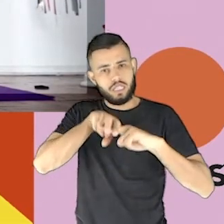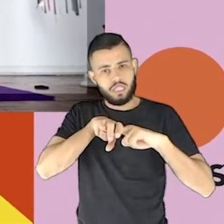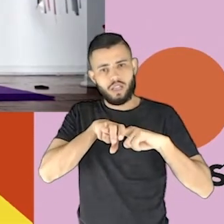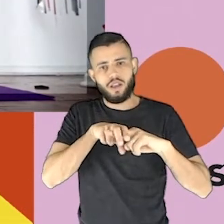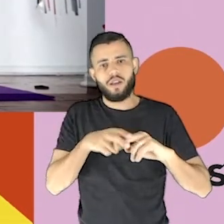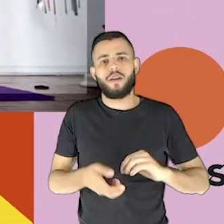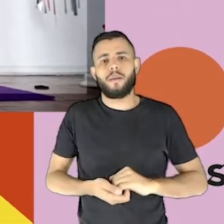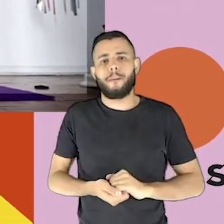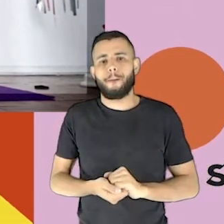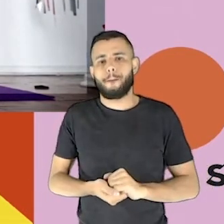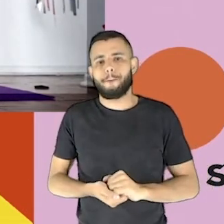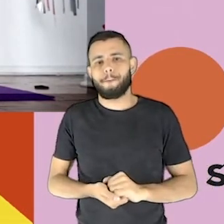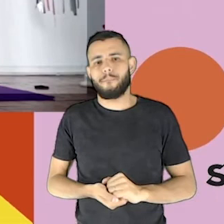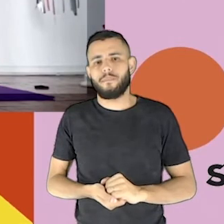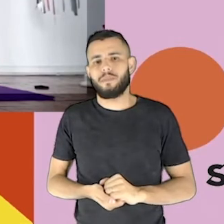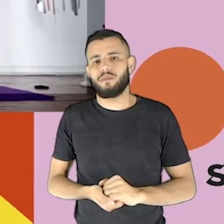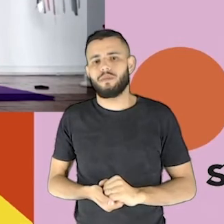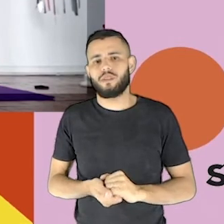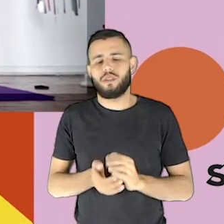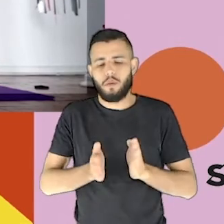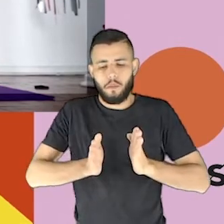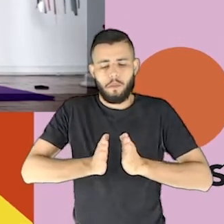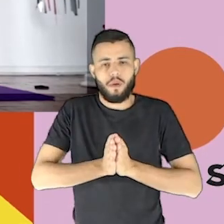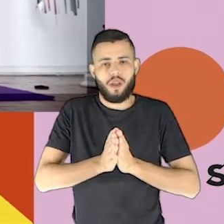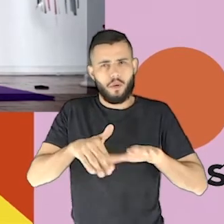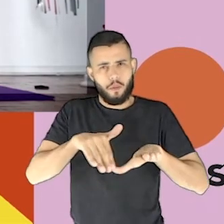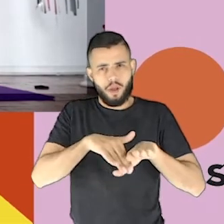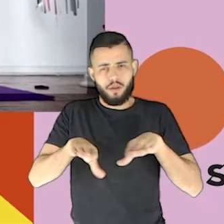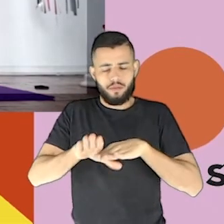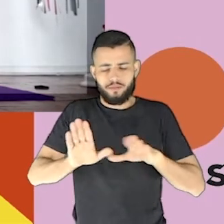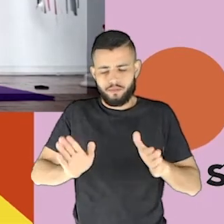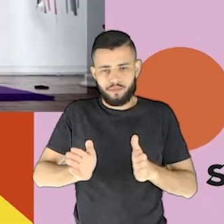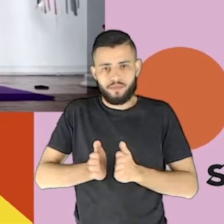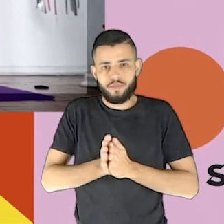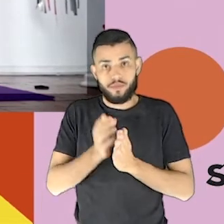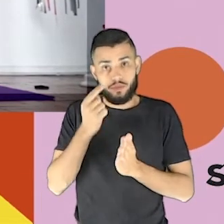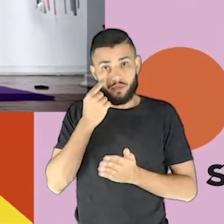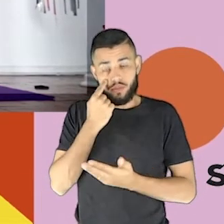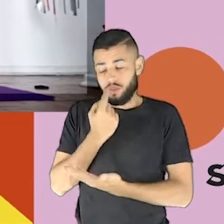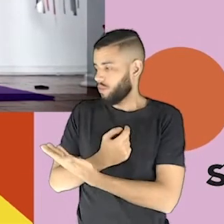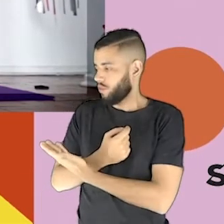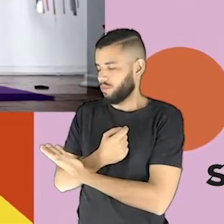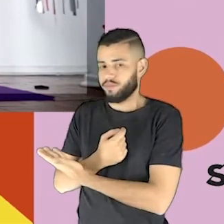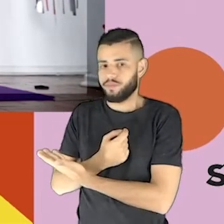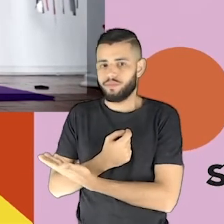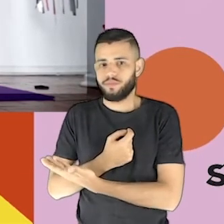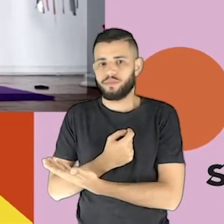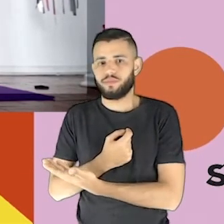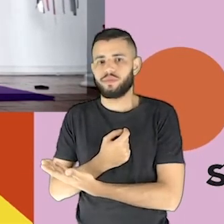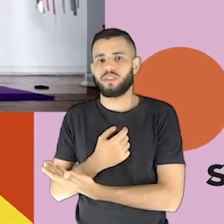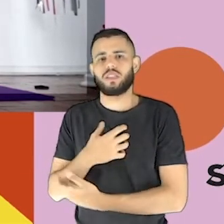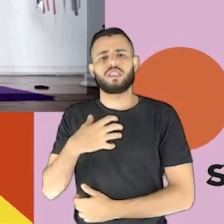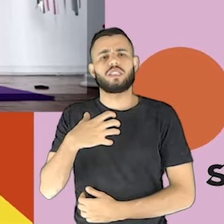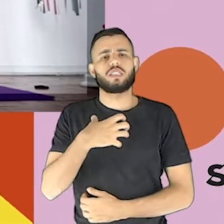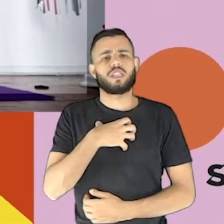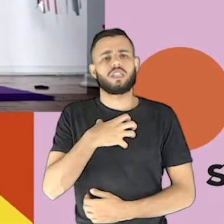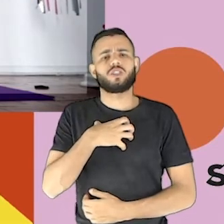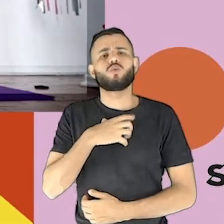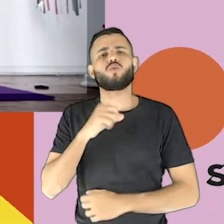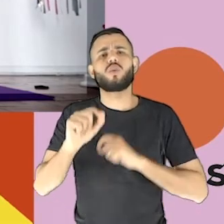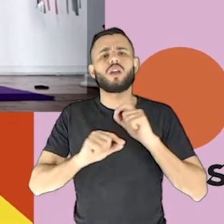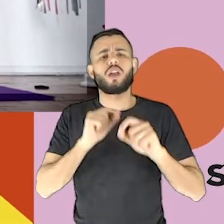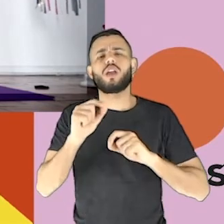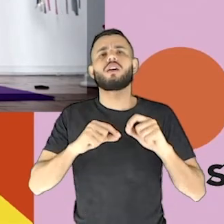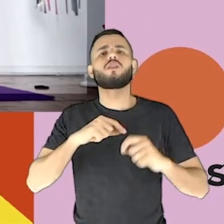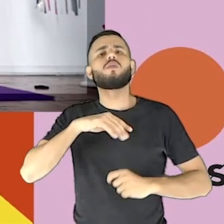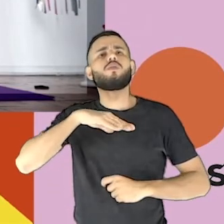Sentando, coloca pé com pé, deixa, sente os isquios lá no chão. Pra quem não sabe o que são os isquios, são os